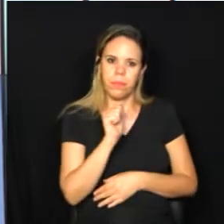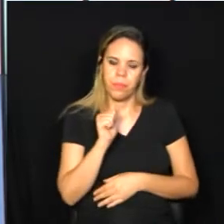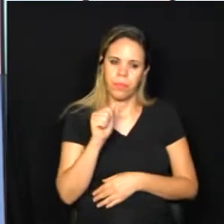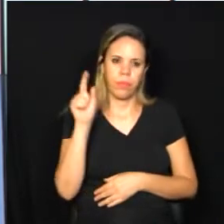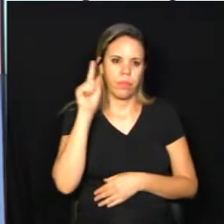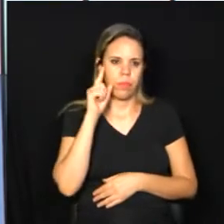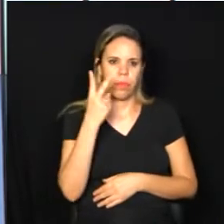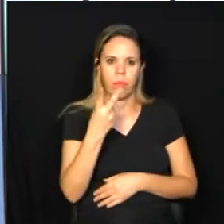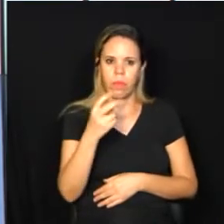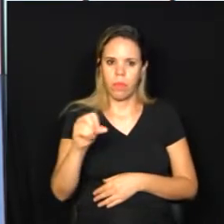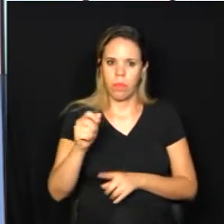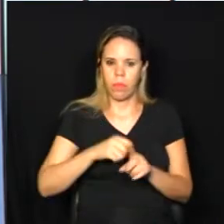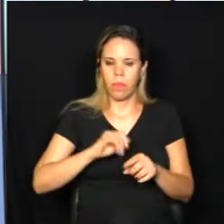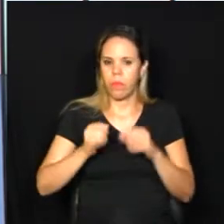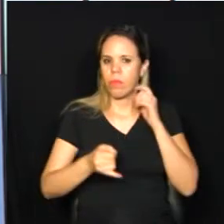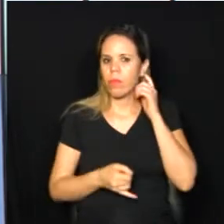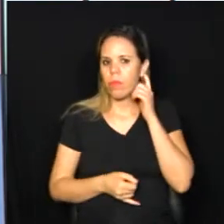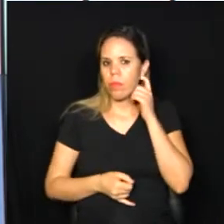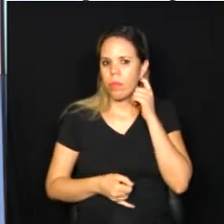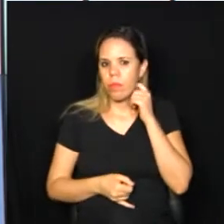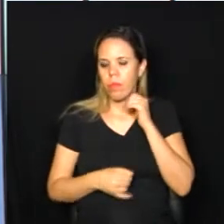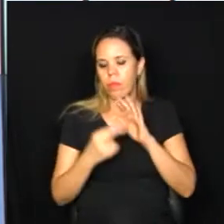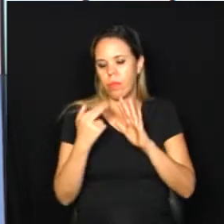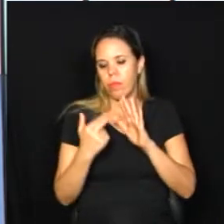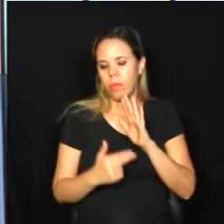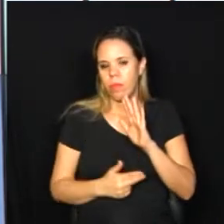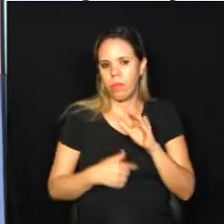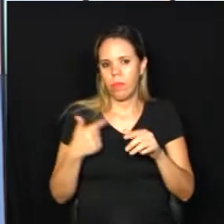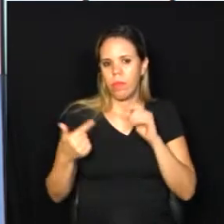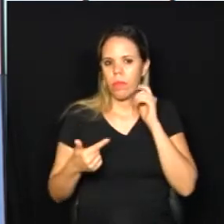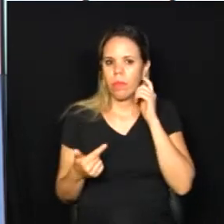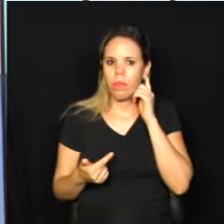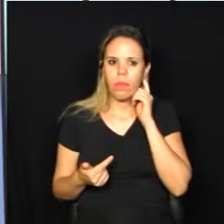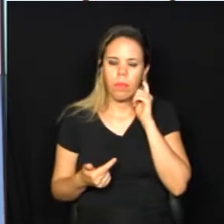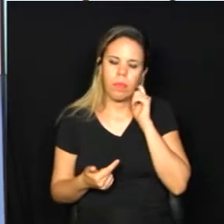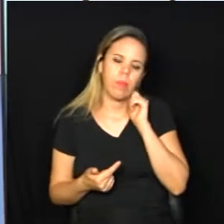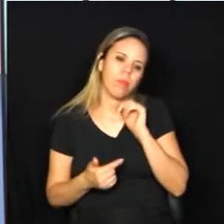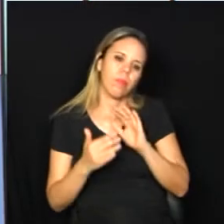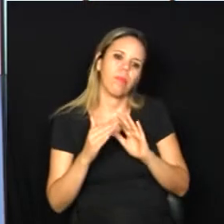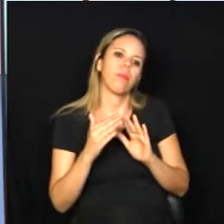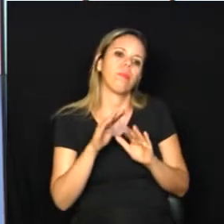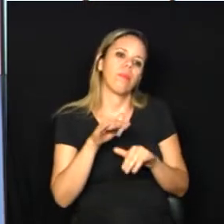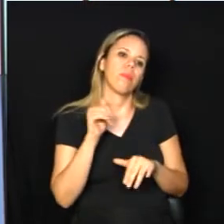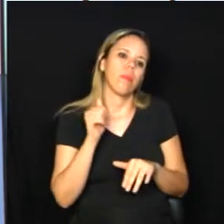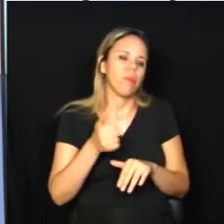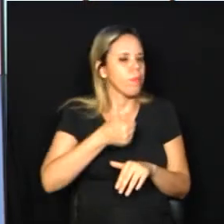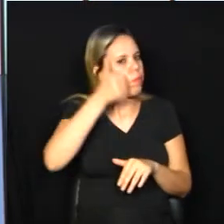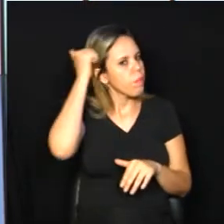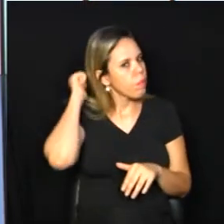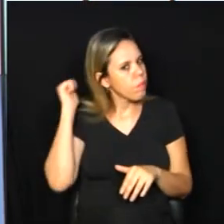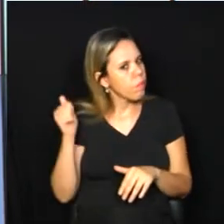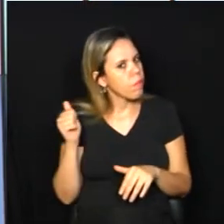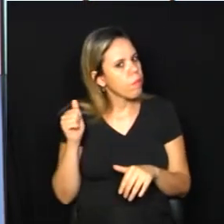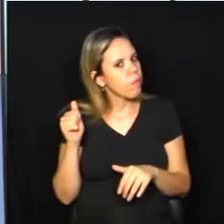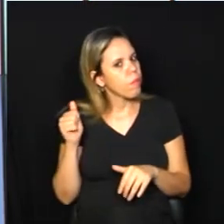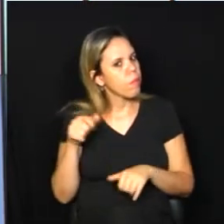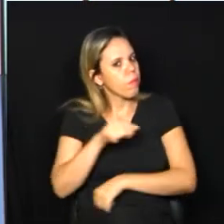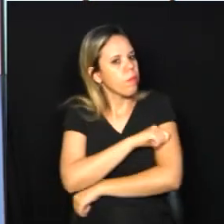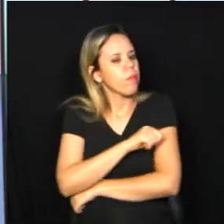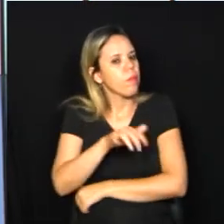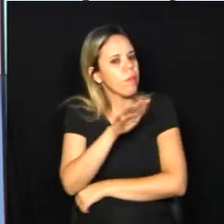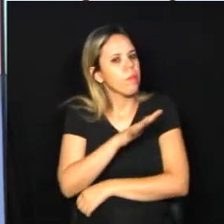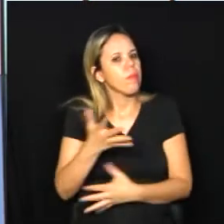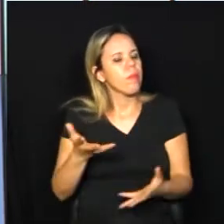dia 29 de janeiro, que daí sai a lista da segunda chamada do vestibulinho. São aqueles alunos que